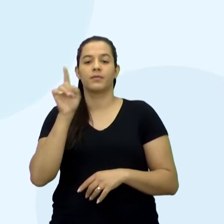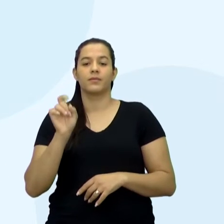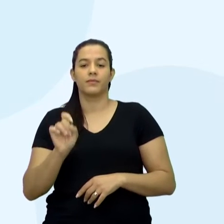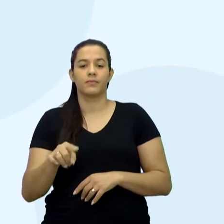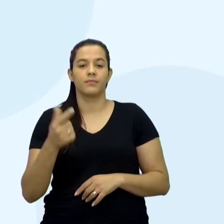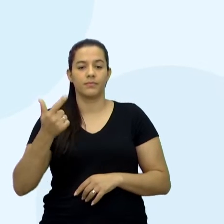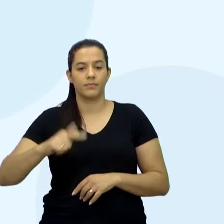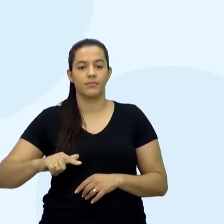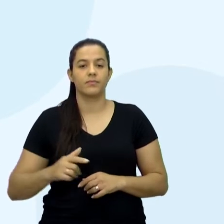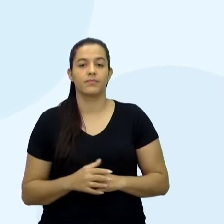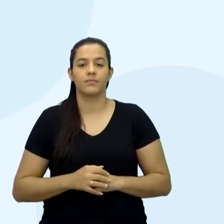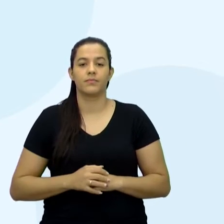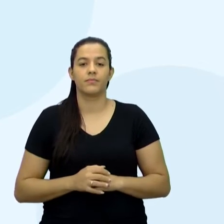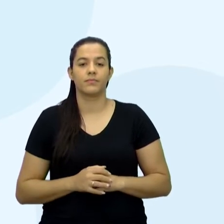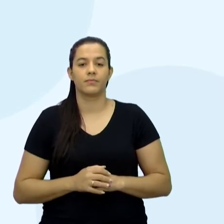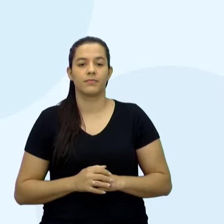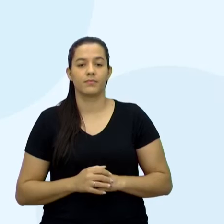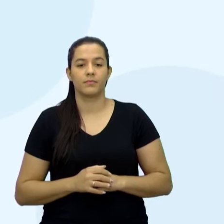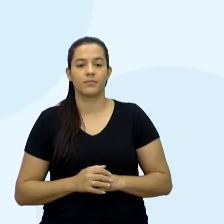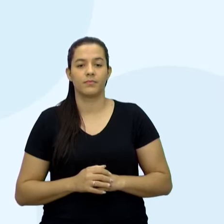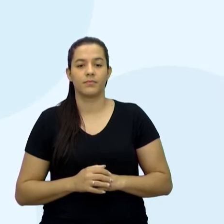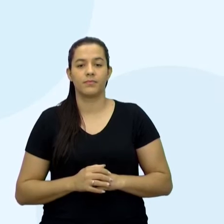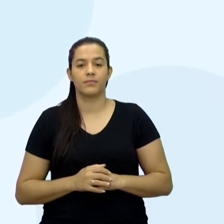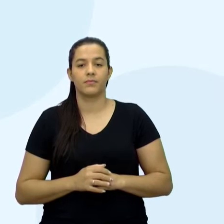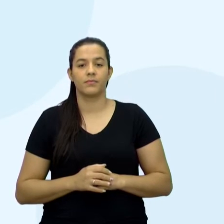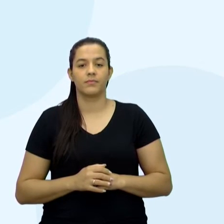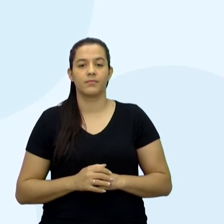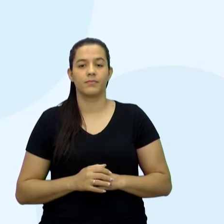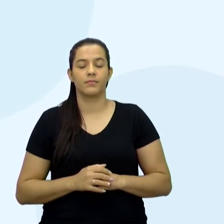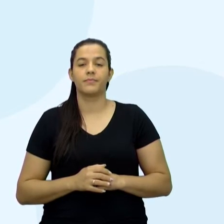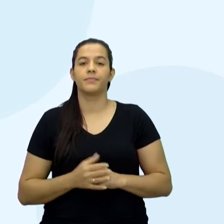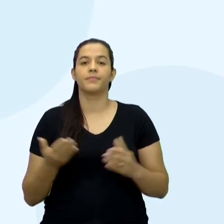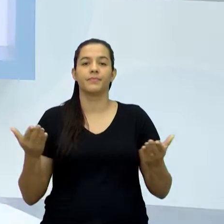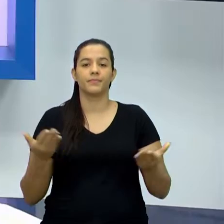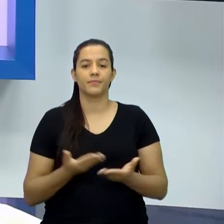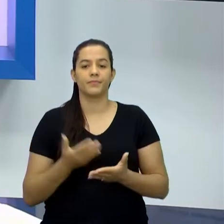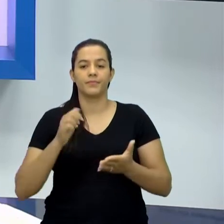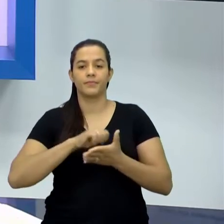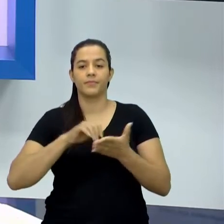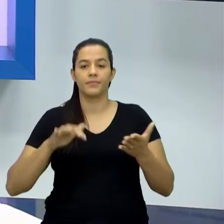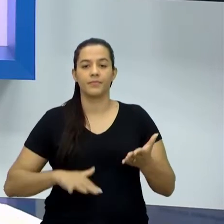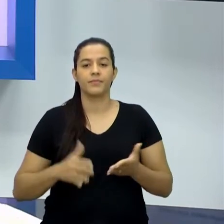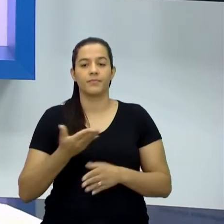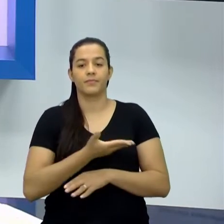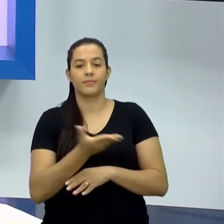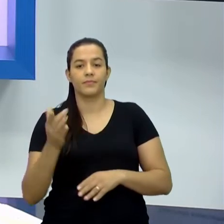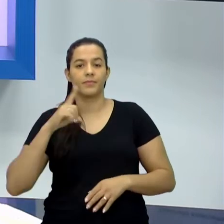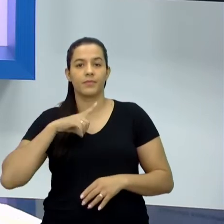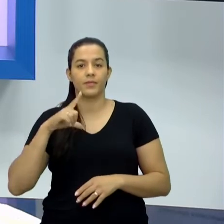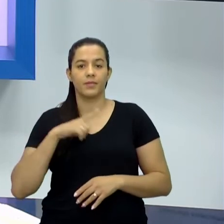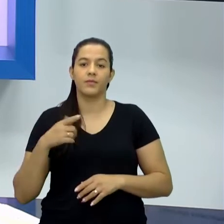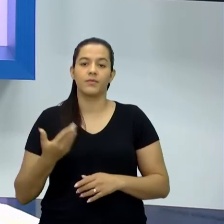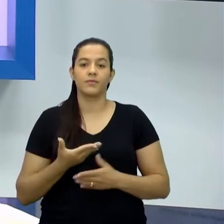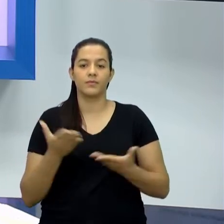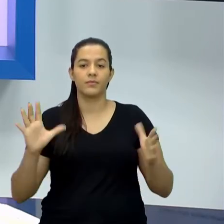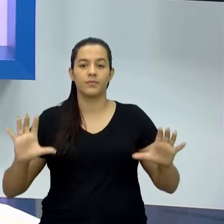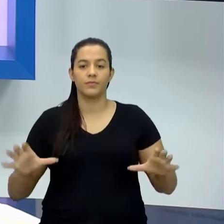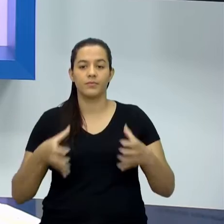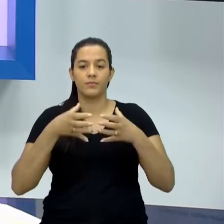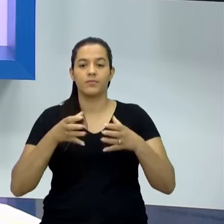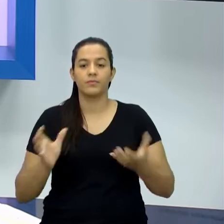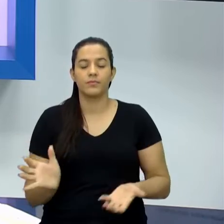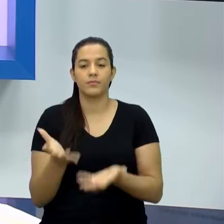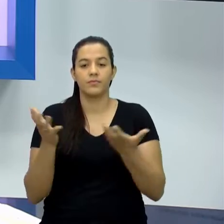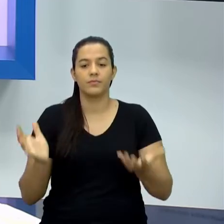li novamente, ok? Então vamos lá, professor. Então é momento de mobilização aí do interesse da turma,